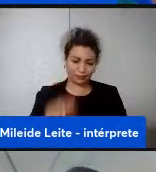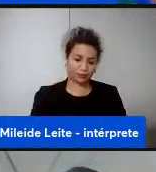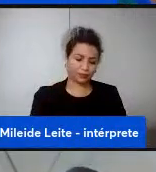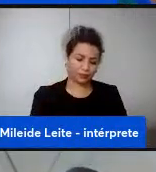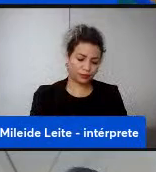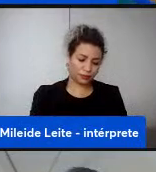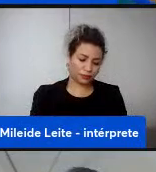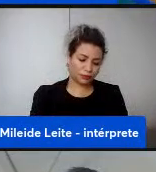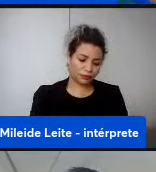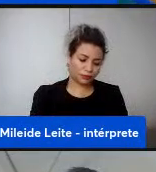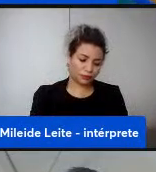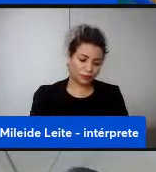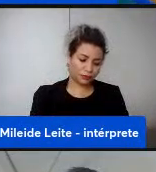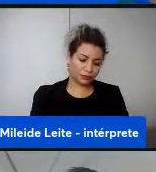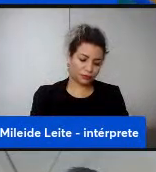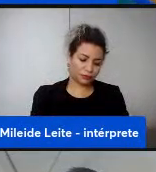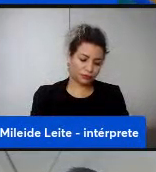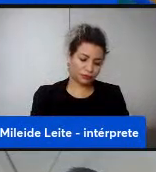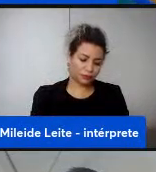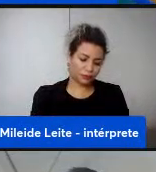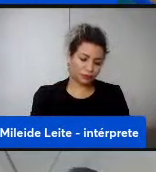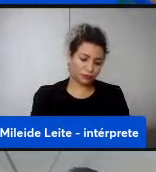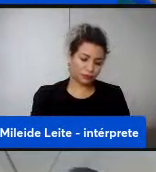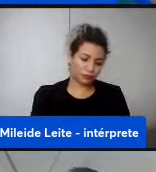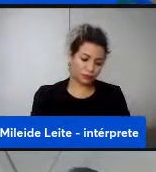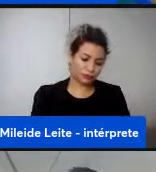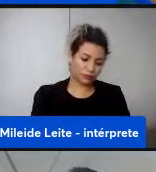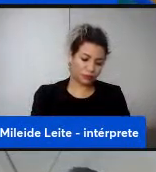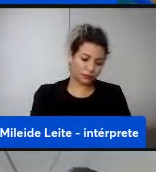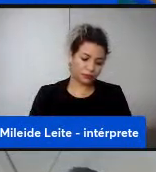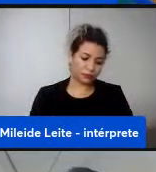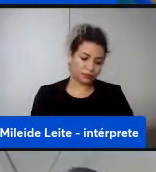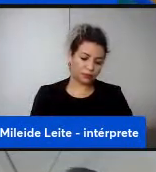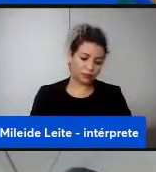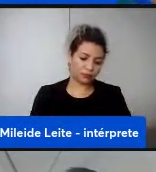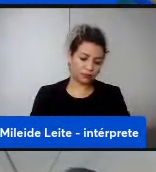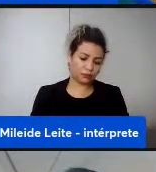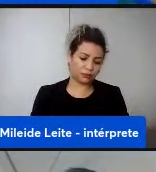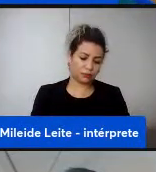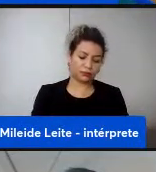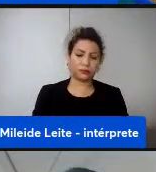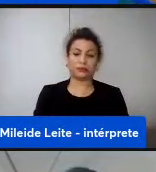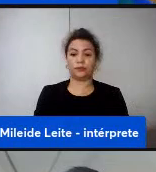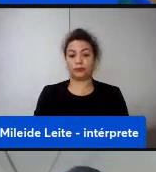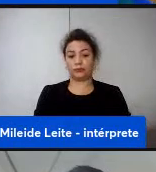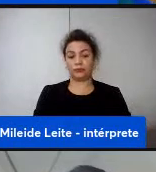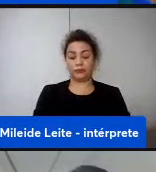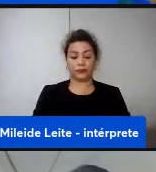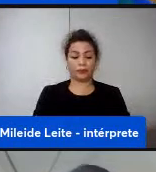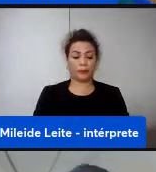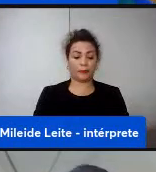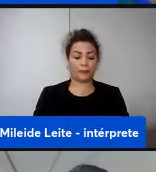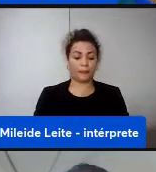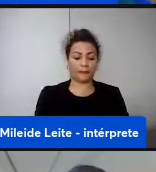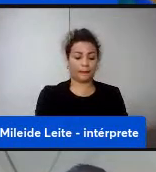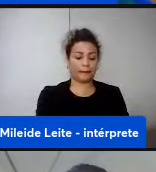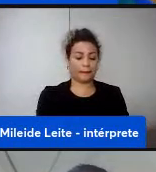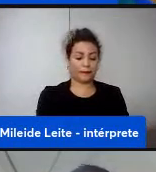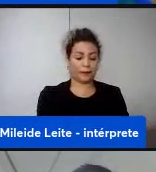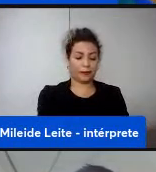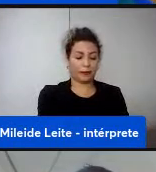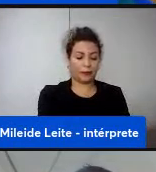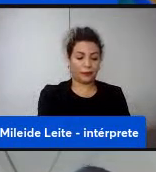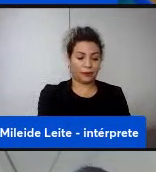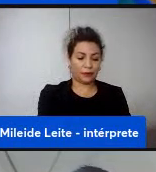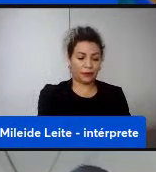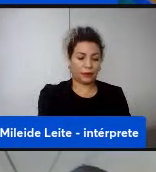isso acontece. Eu vou ligar aqui. E como meu... acontece? Gente, eu vou ligar. Como acontece?